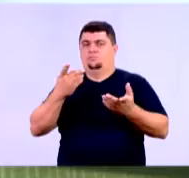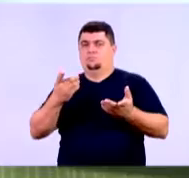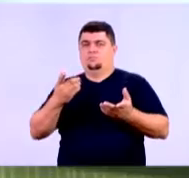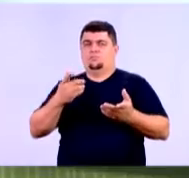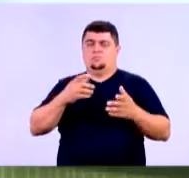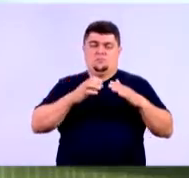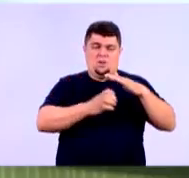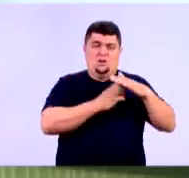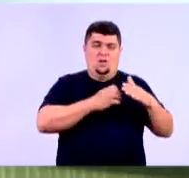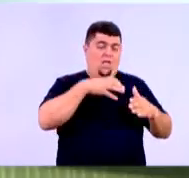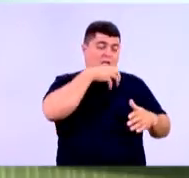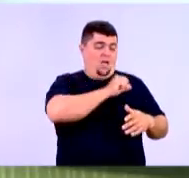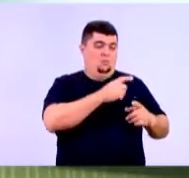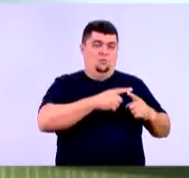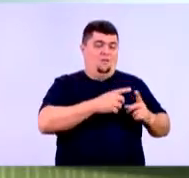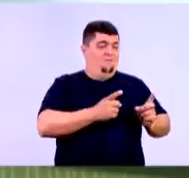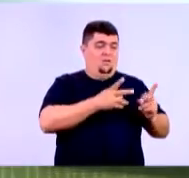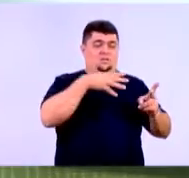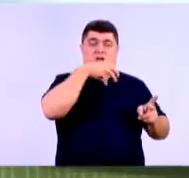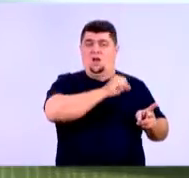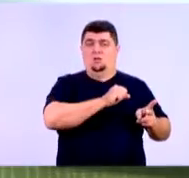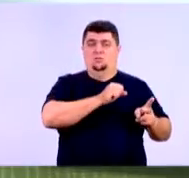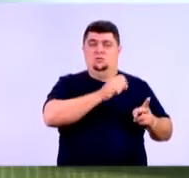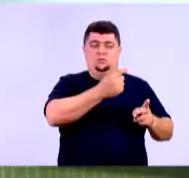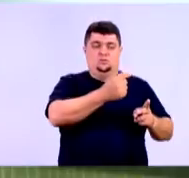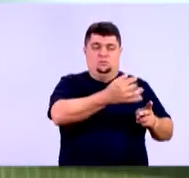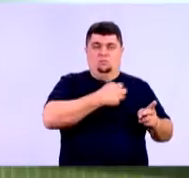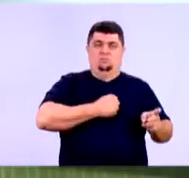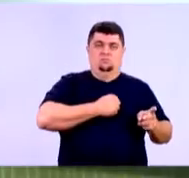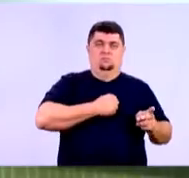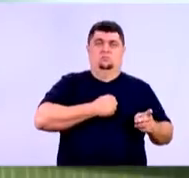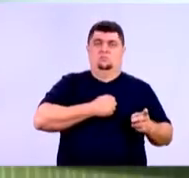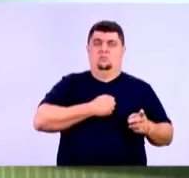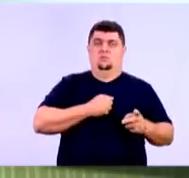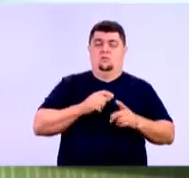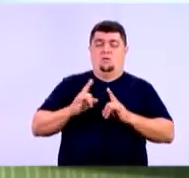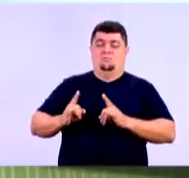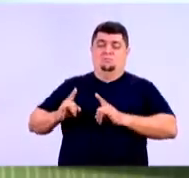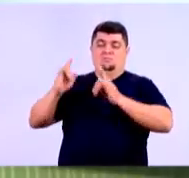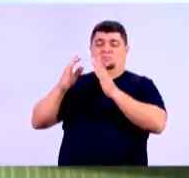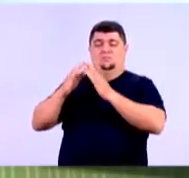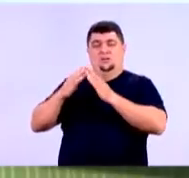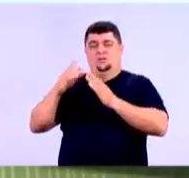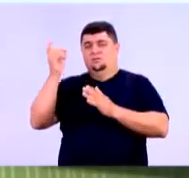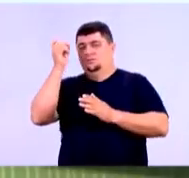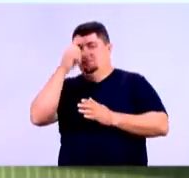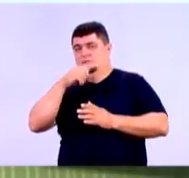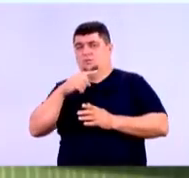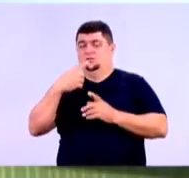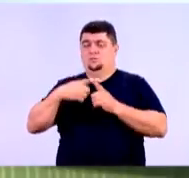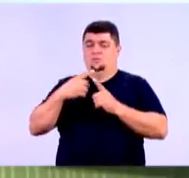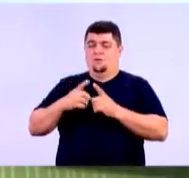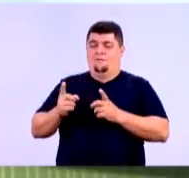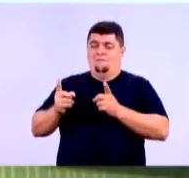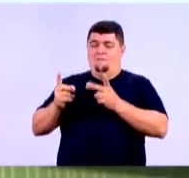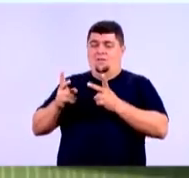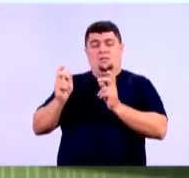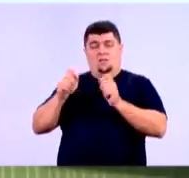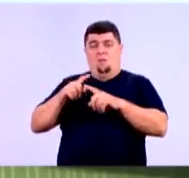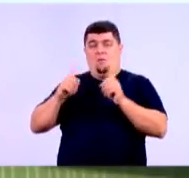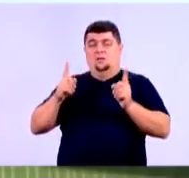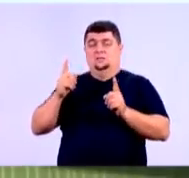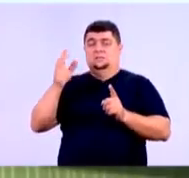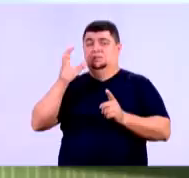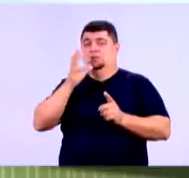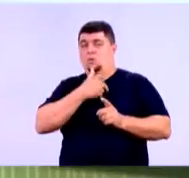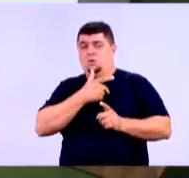estoque é muito mais líquido, o estoque ela vende e transforma em dinheiro. Já o prédio costuma ser muito menos líquido. Para as pessoas físicas,